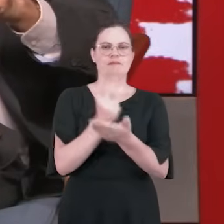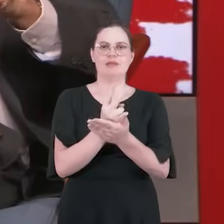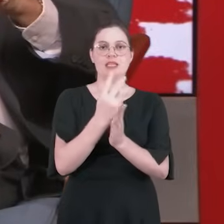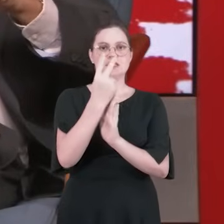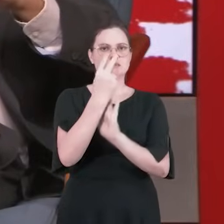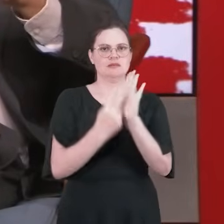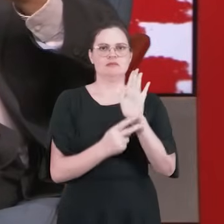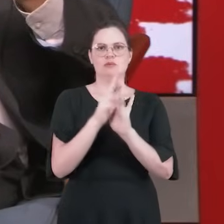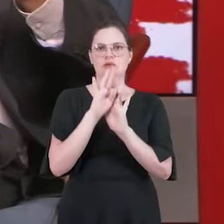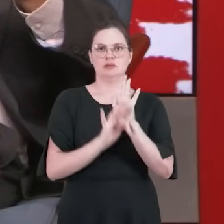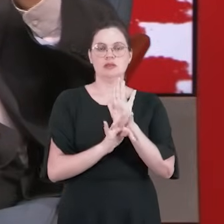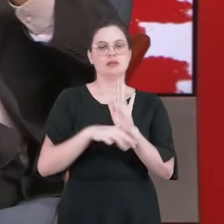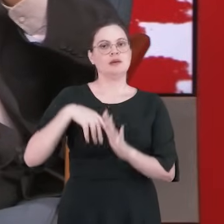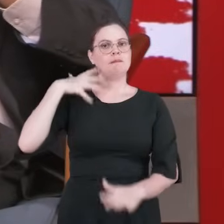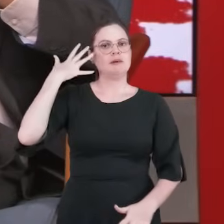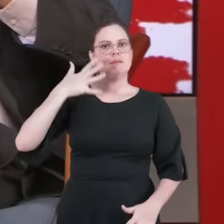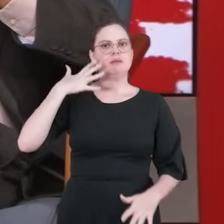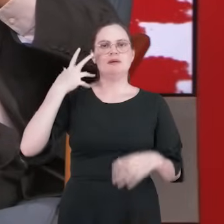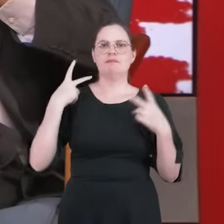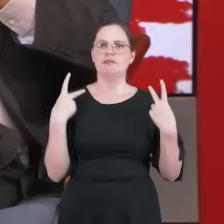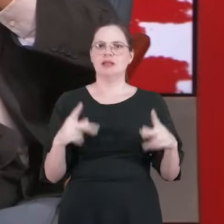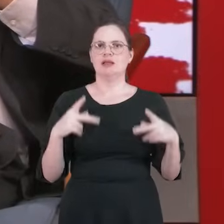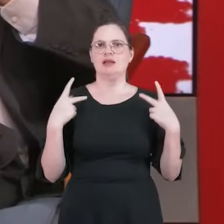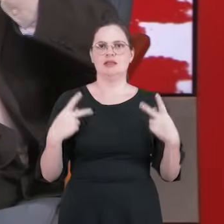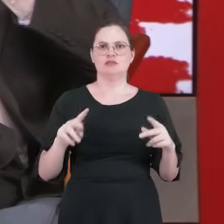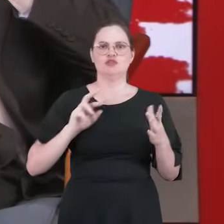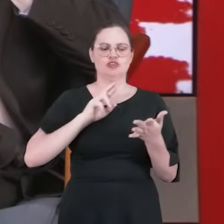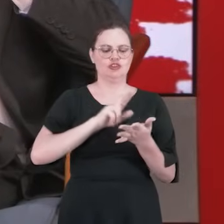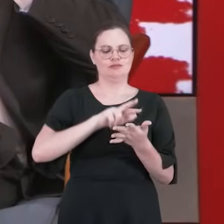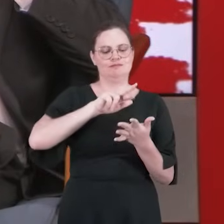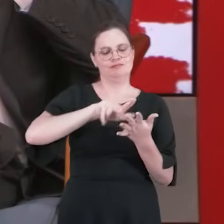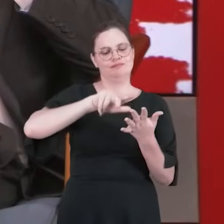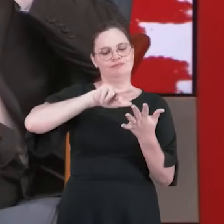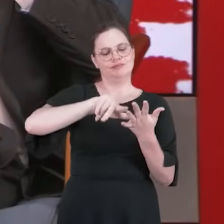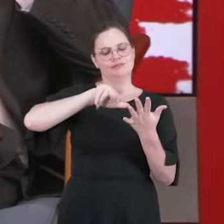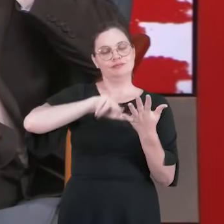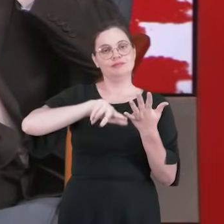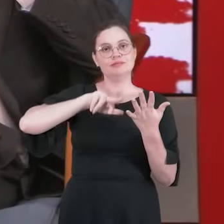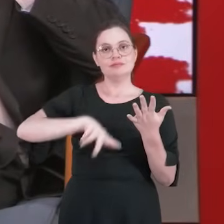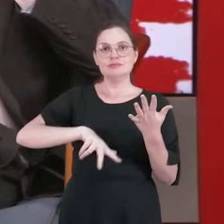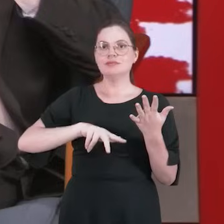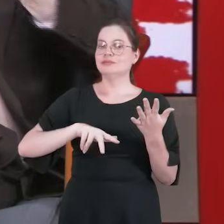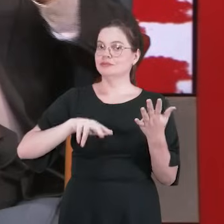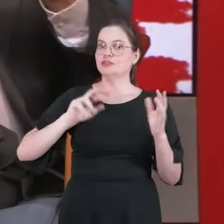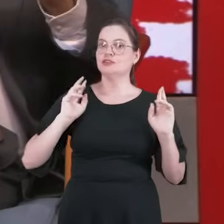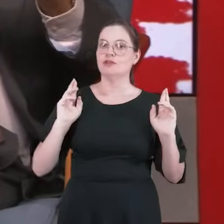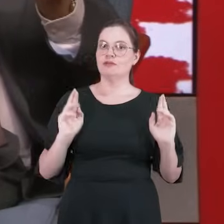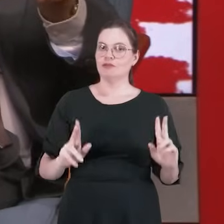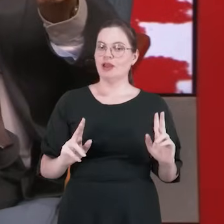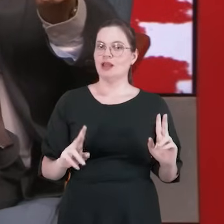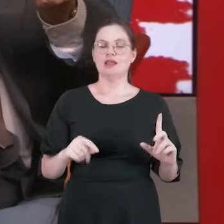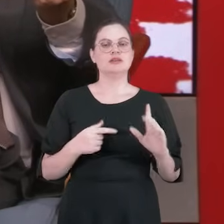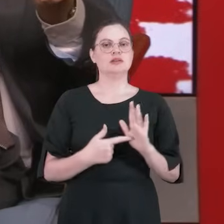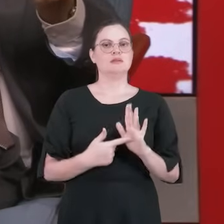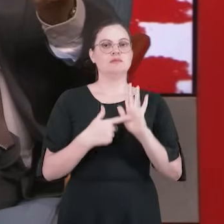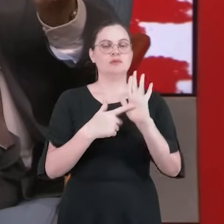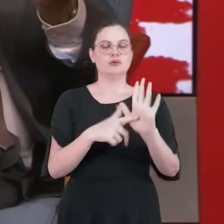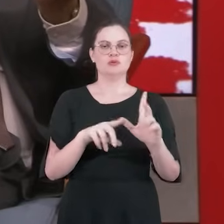texto, entregou 5 mensagens diferentes, e nessas 5 mensagens ele